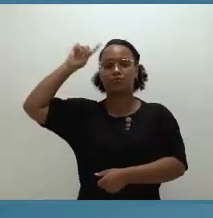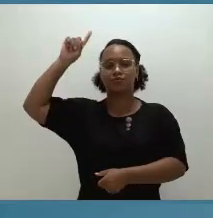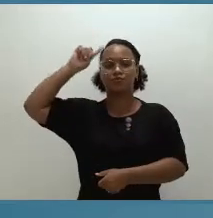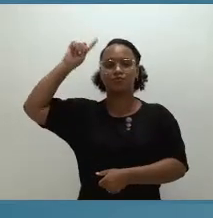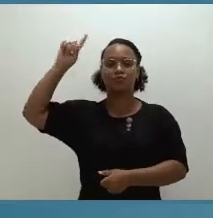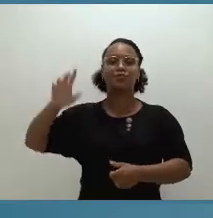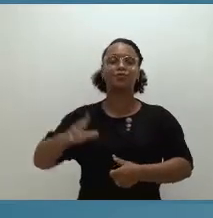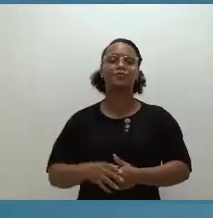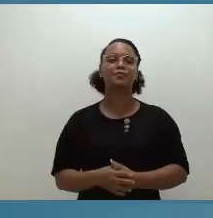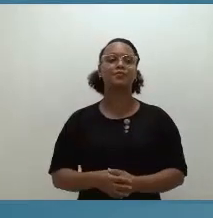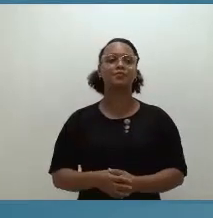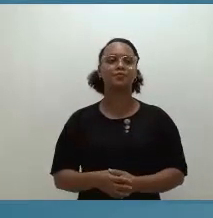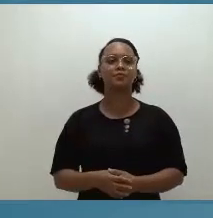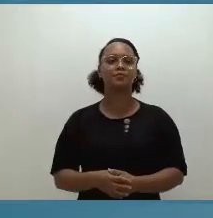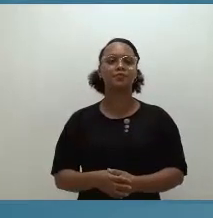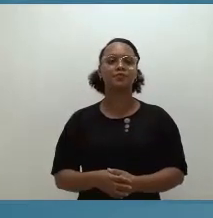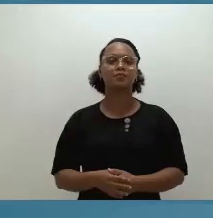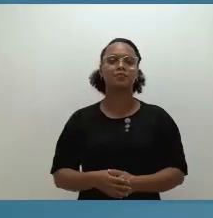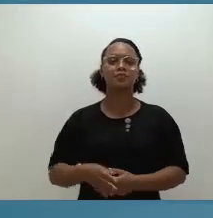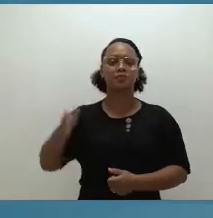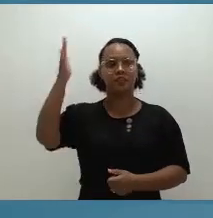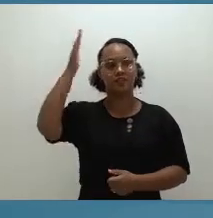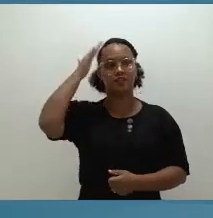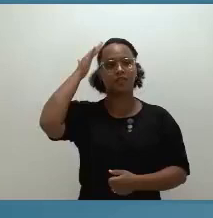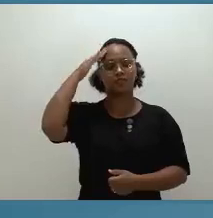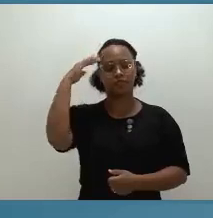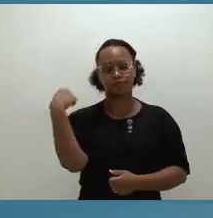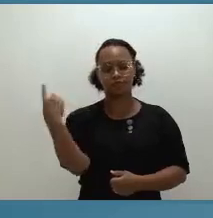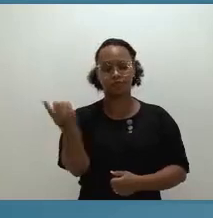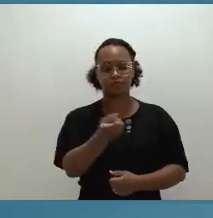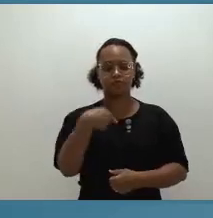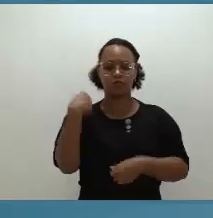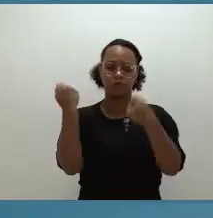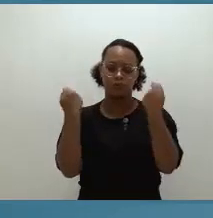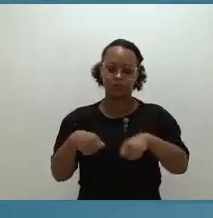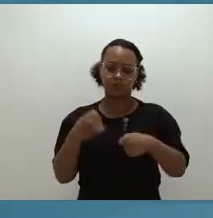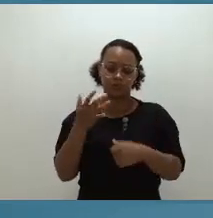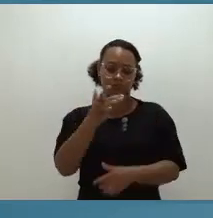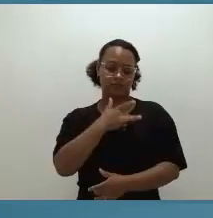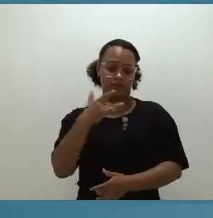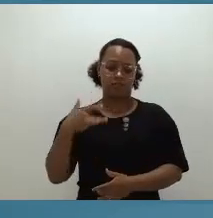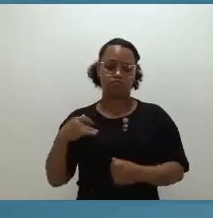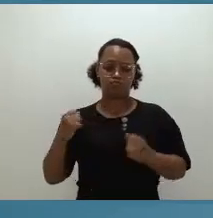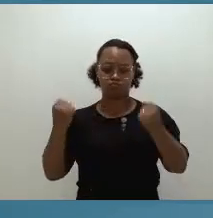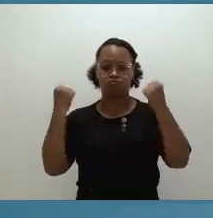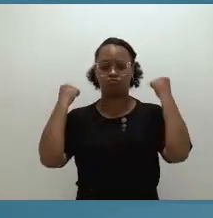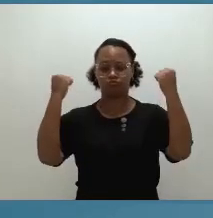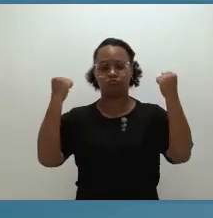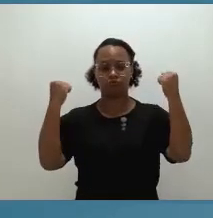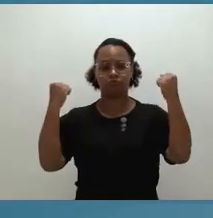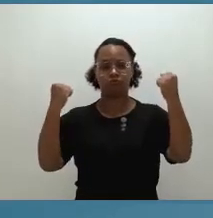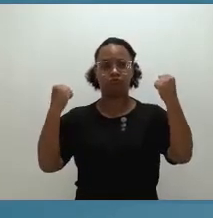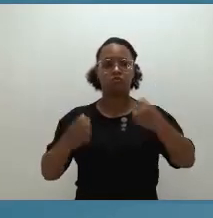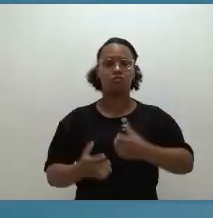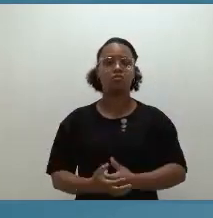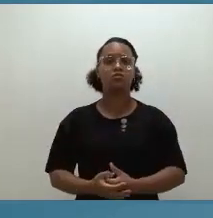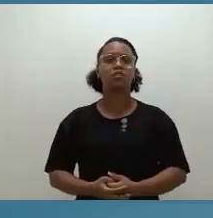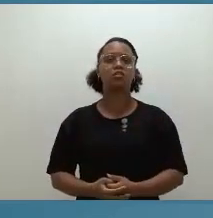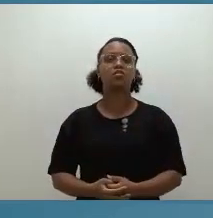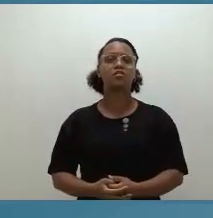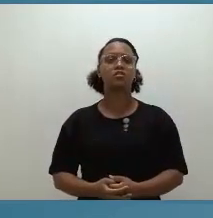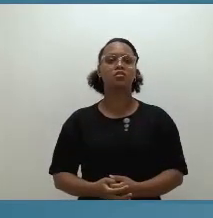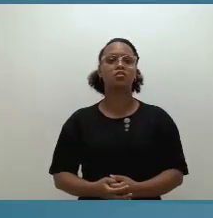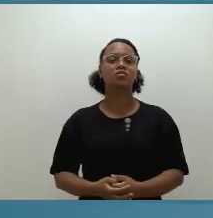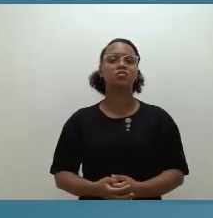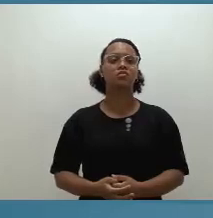que a gente precisa de saúde, a gente precisa de força, a gente precisa de, às vezes,